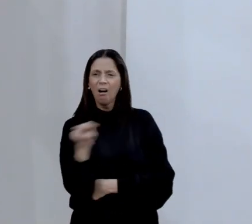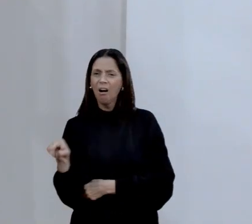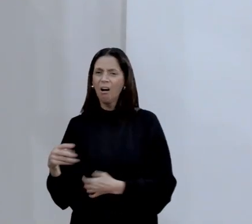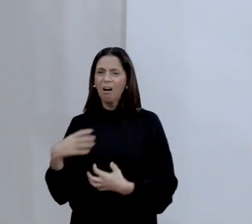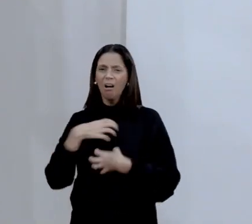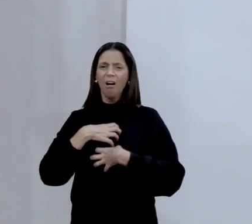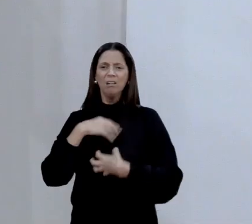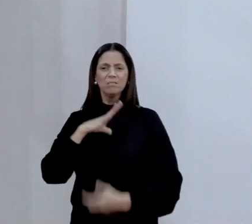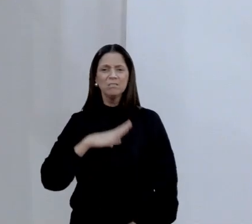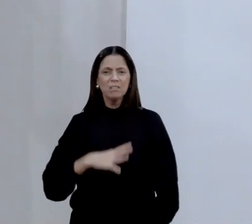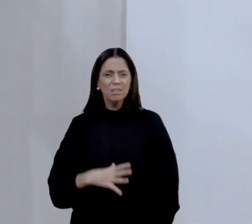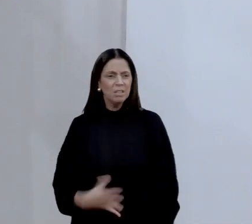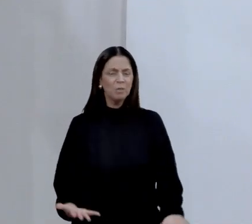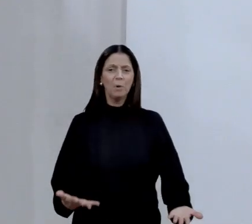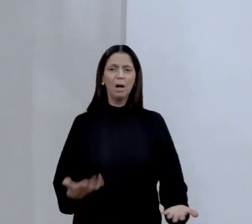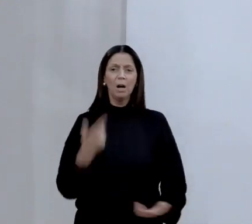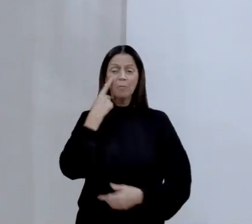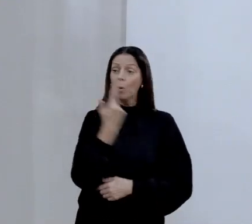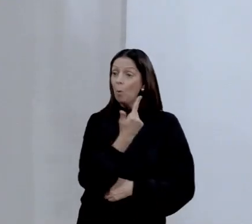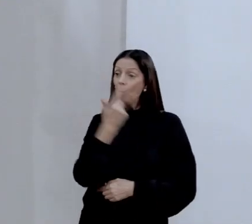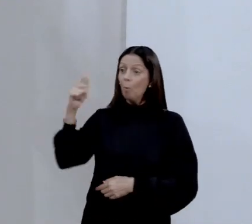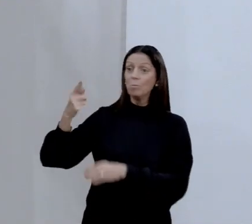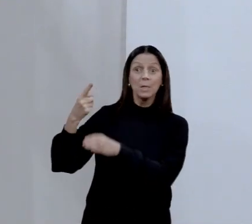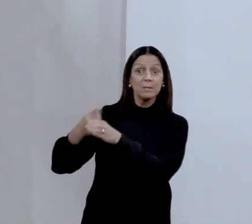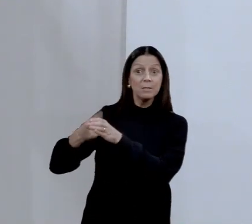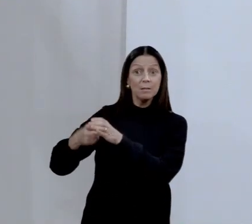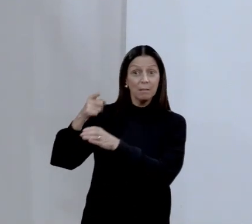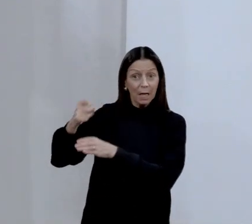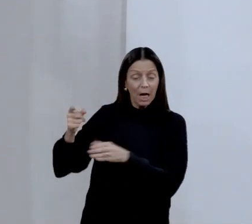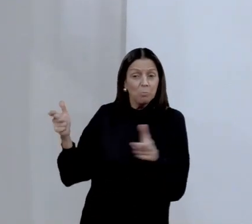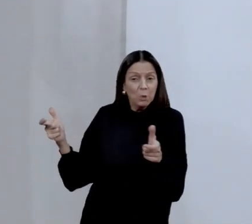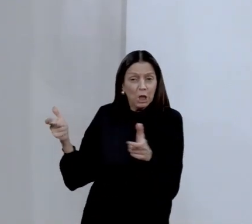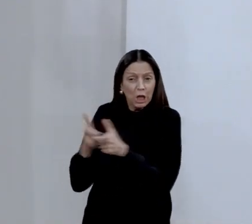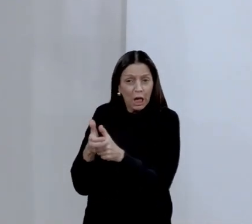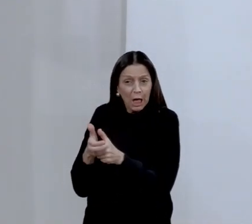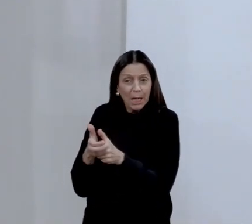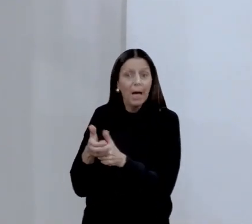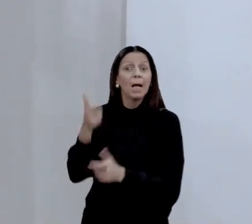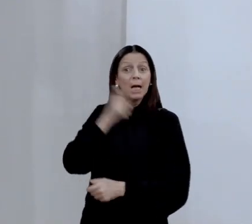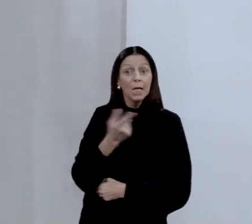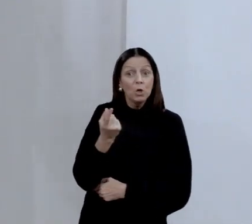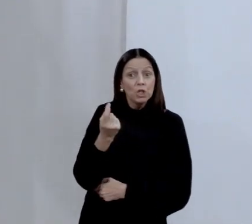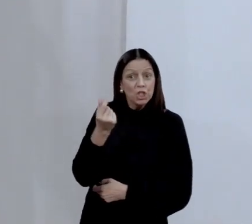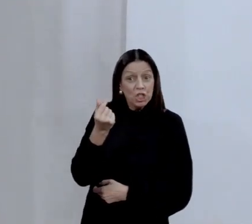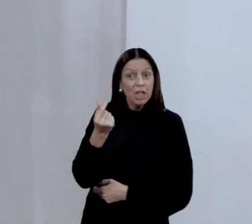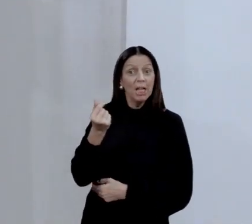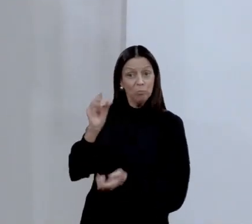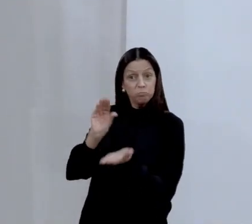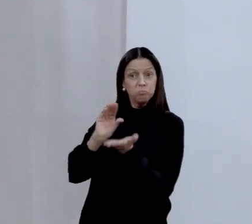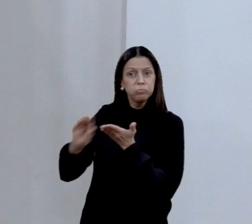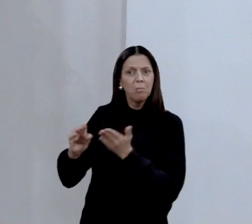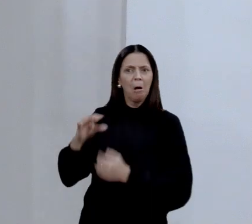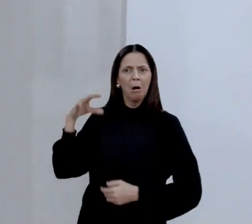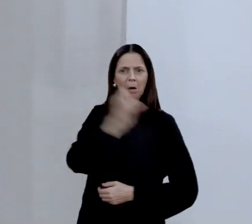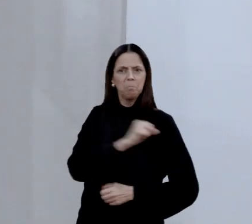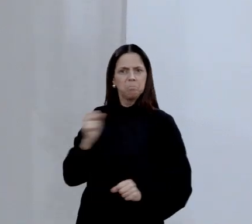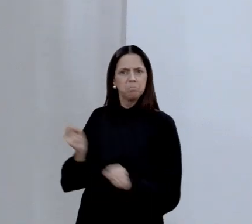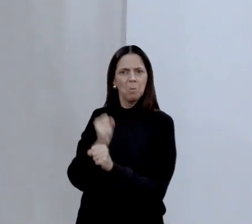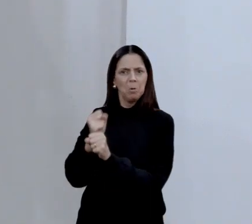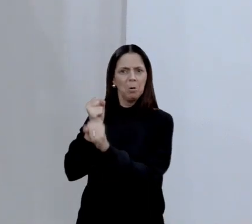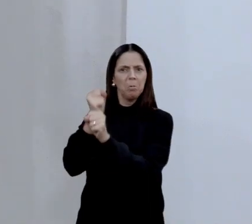pequenos da nossa região, outros municípios aqui recebendo recursos, pegando essas emendas e fazendo fazendo acontecer, com brevidade,